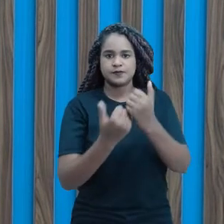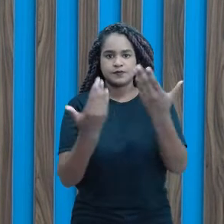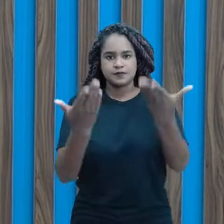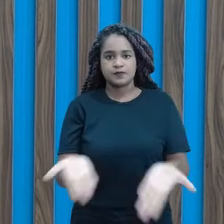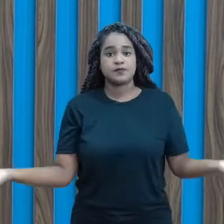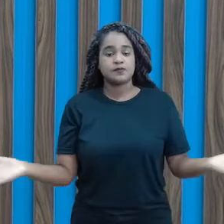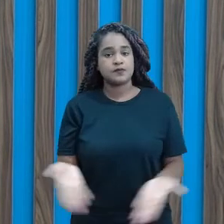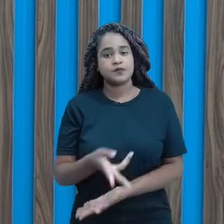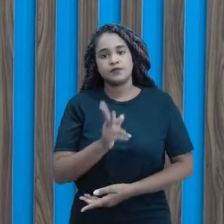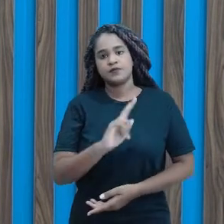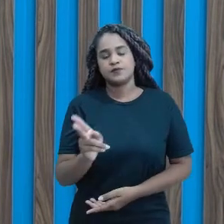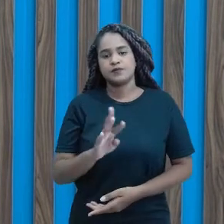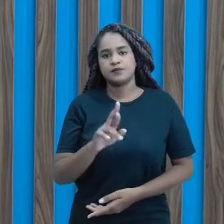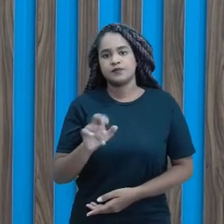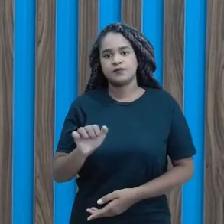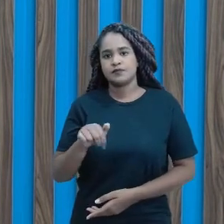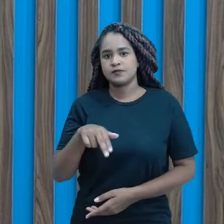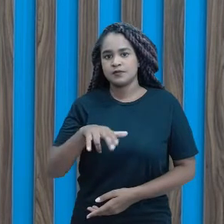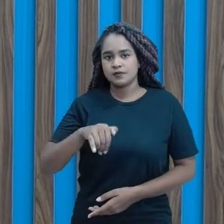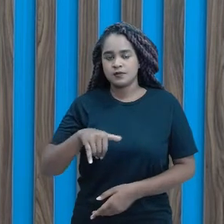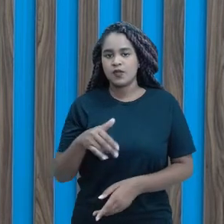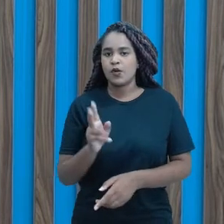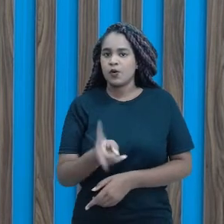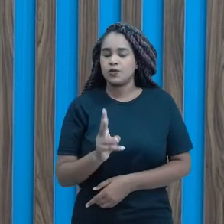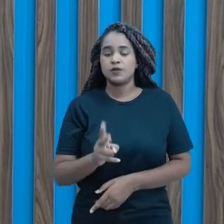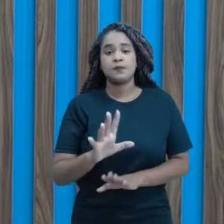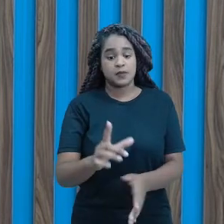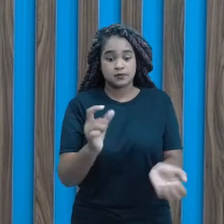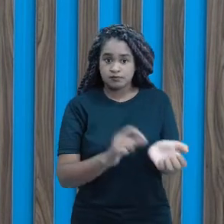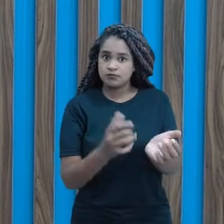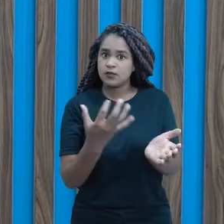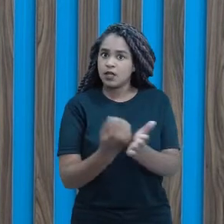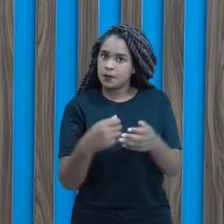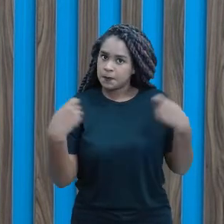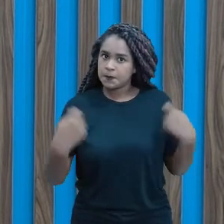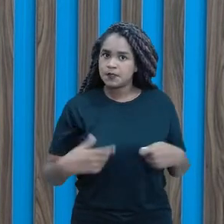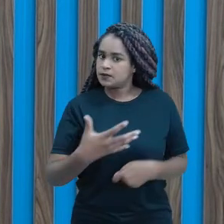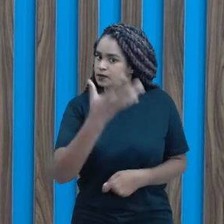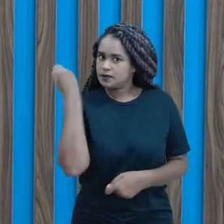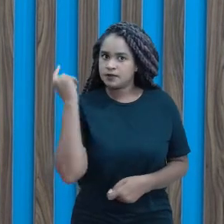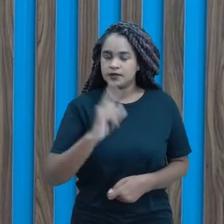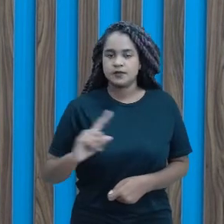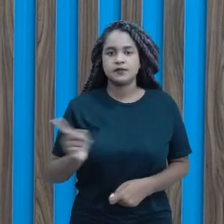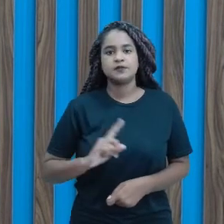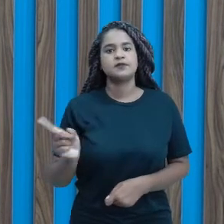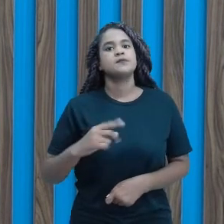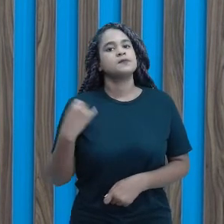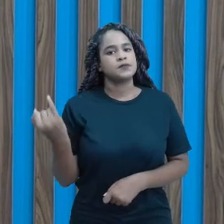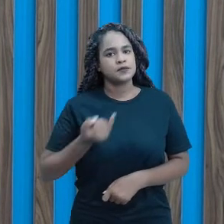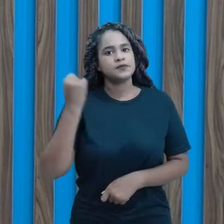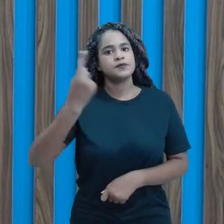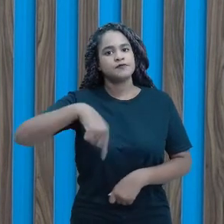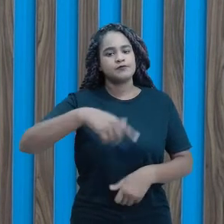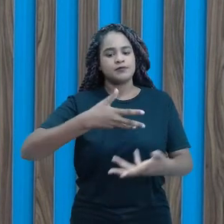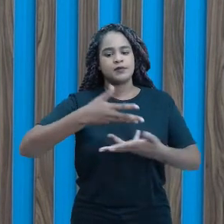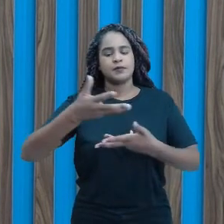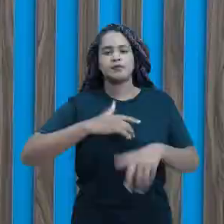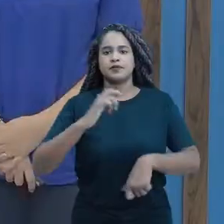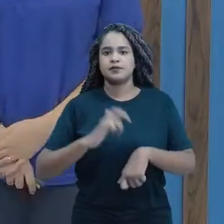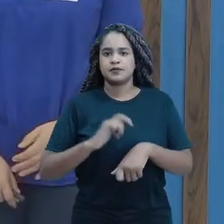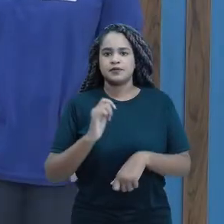para a Briane. Não esqueça de fazer o download do aplicativo, tá, gente? É de suma importância estar aqui ao vivo com a gente, tá